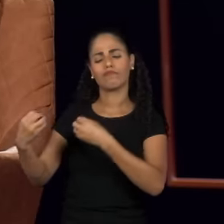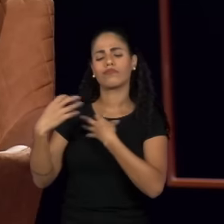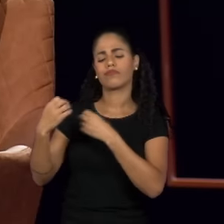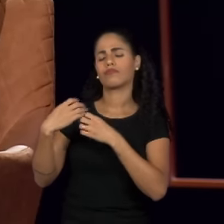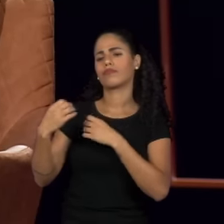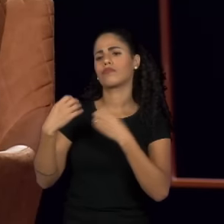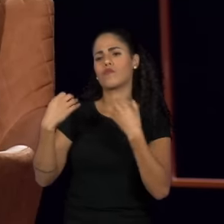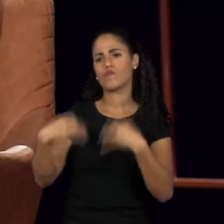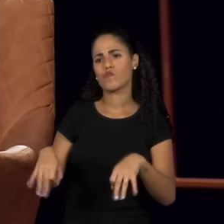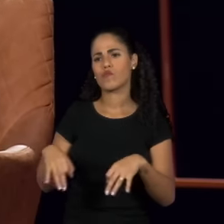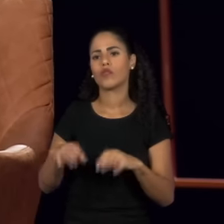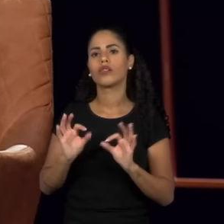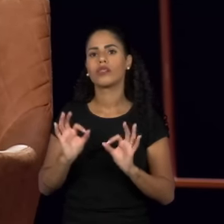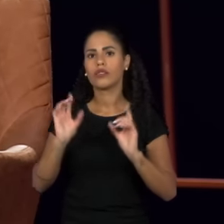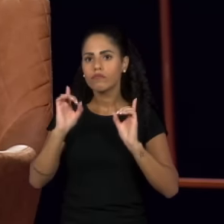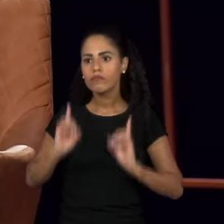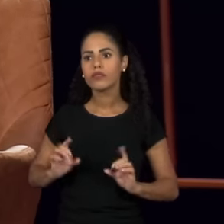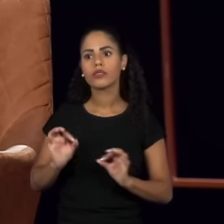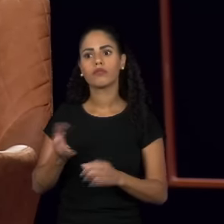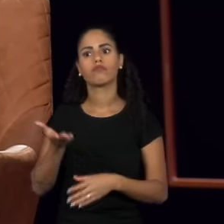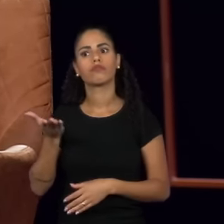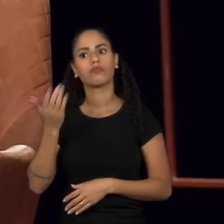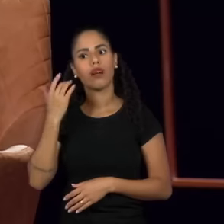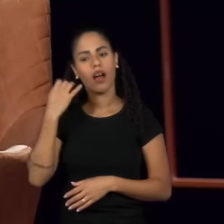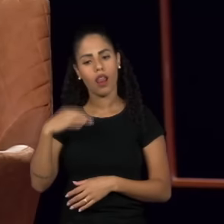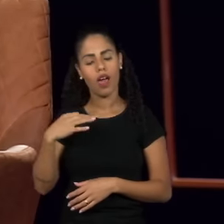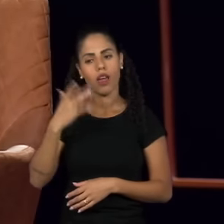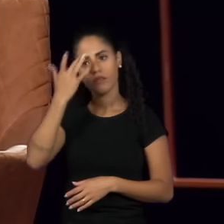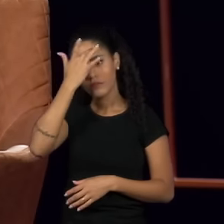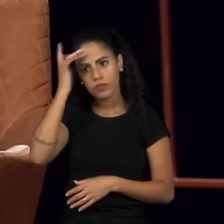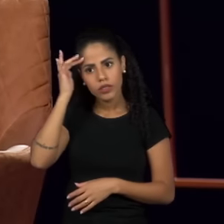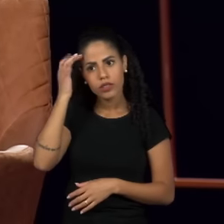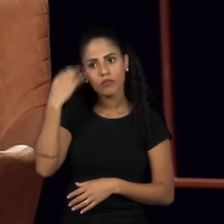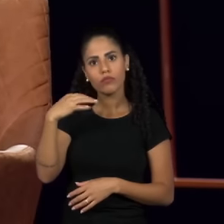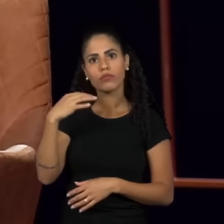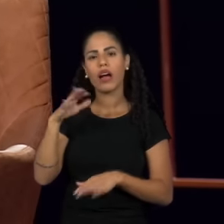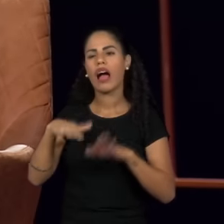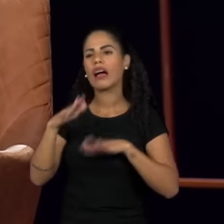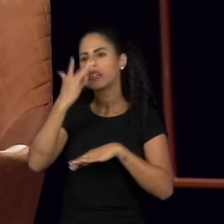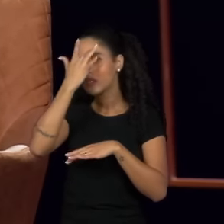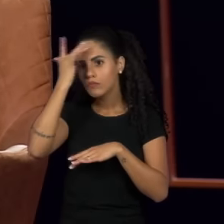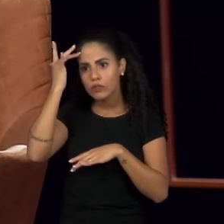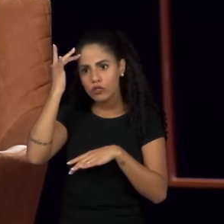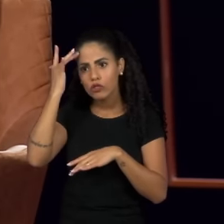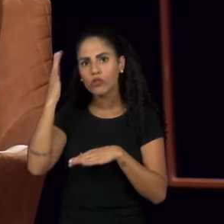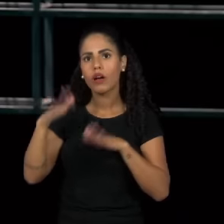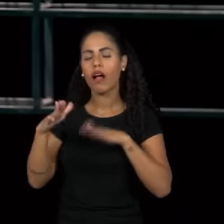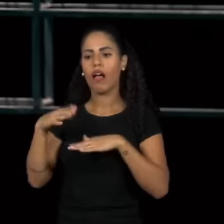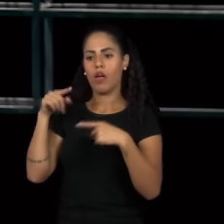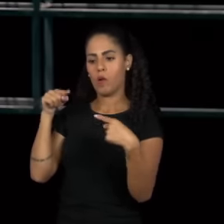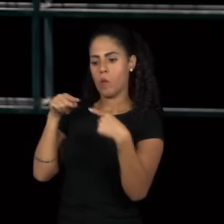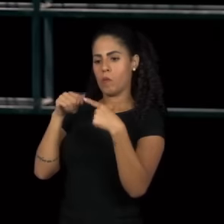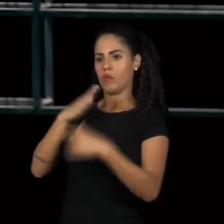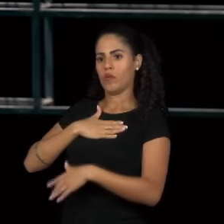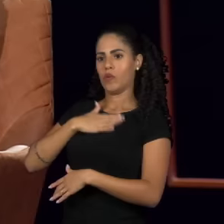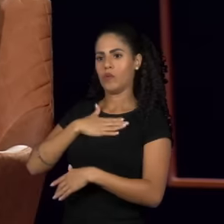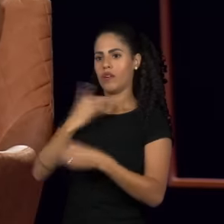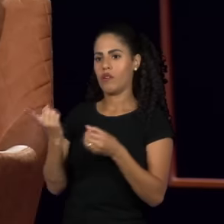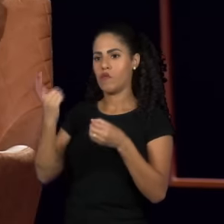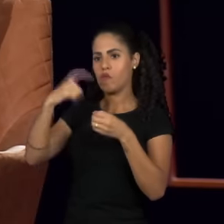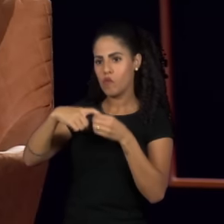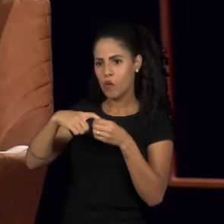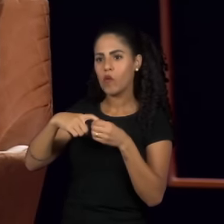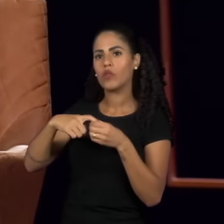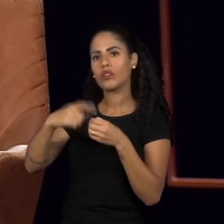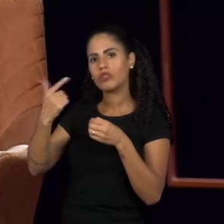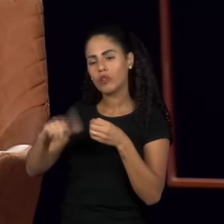a disciplina, porque o Antunes tinha uma disciplina que era praticamente militar, que não combinava comigo. E aí eu volto para o Gerald, que ele